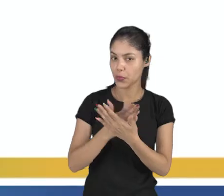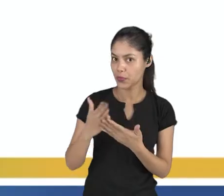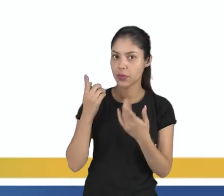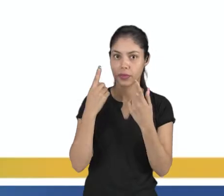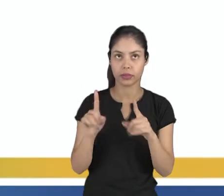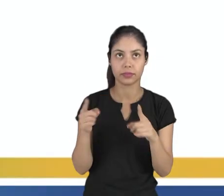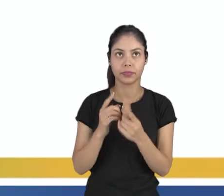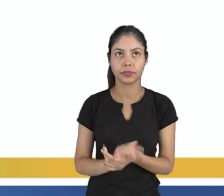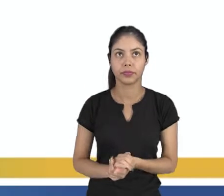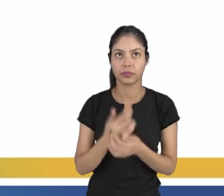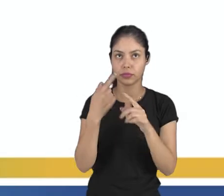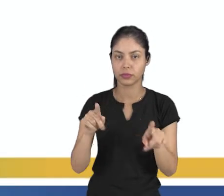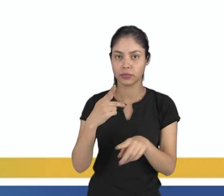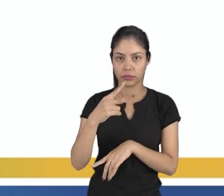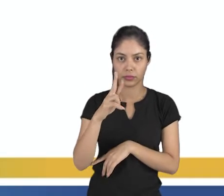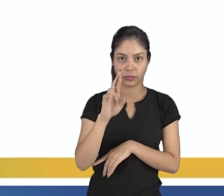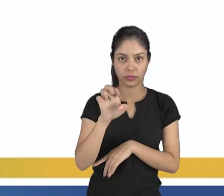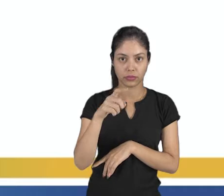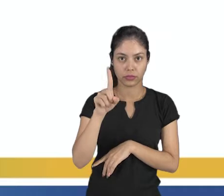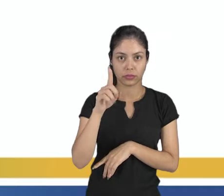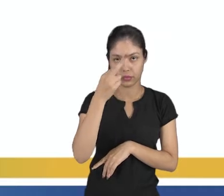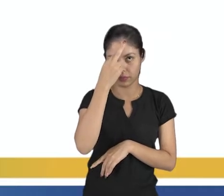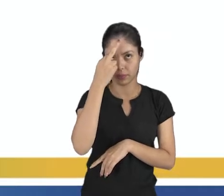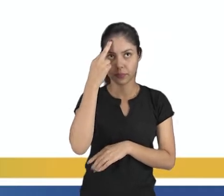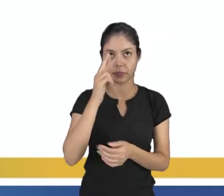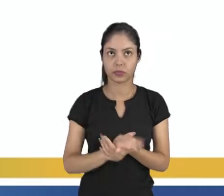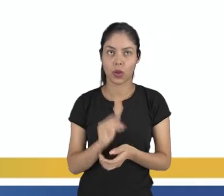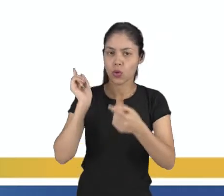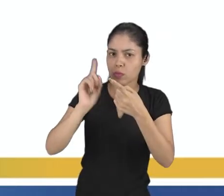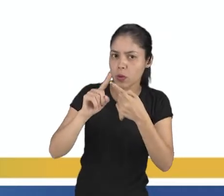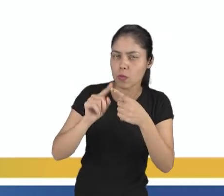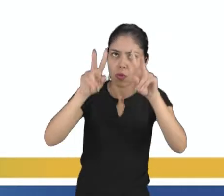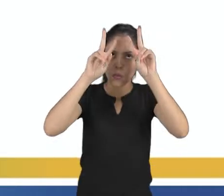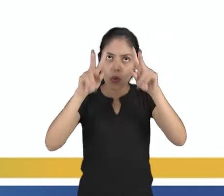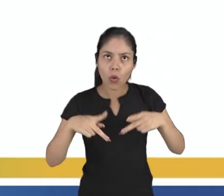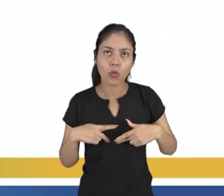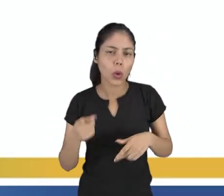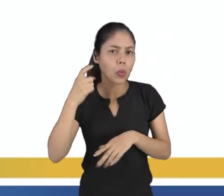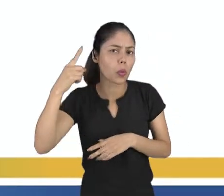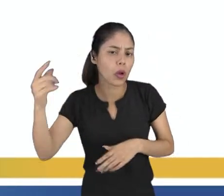da música, que é a música na pré-história. Os primeiros homens